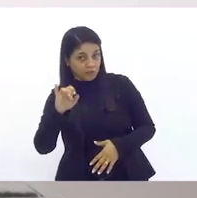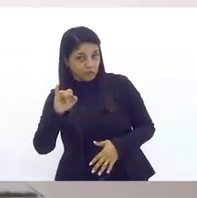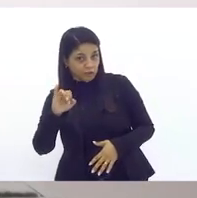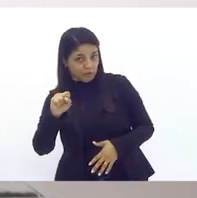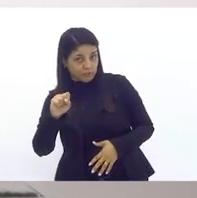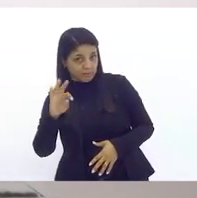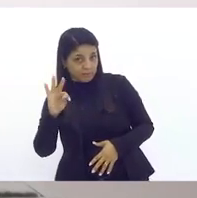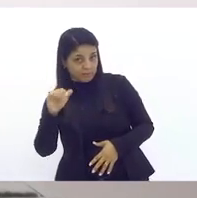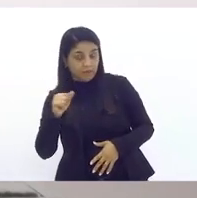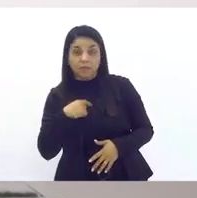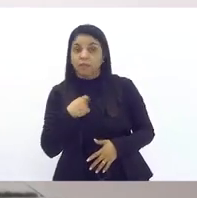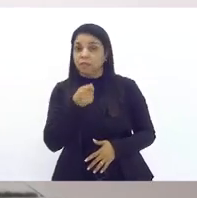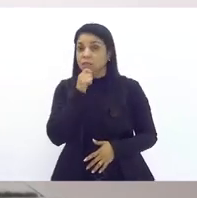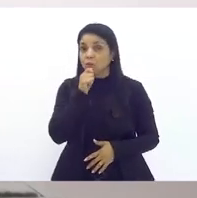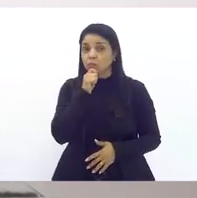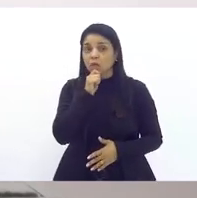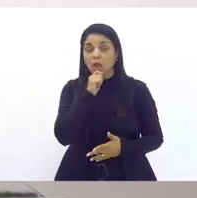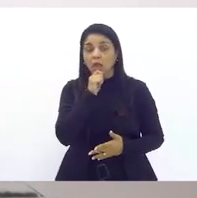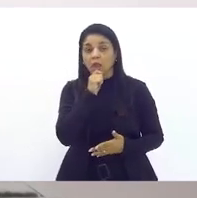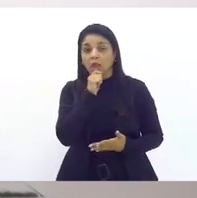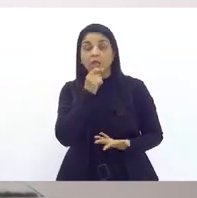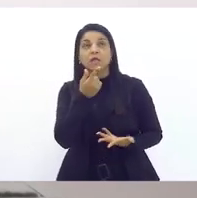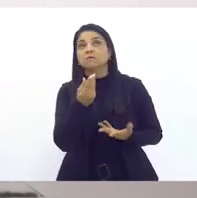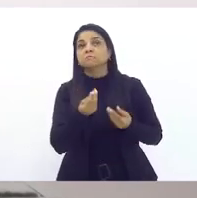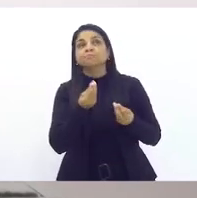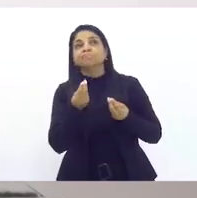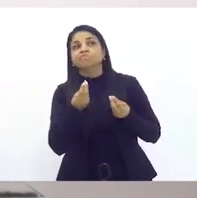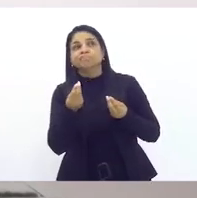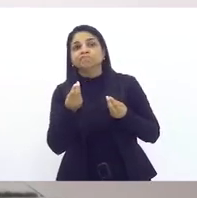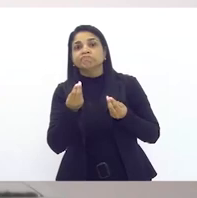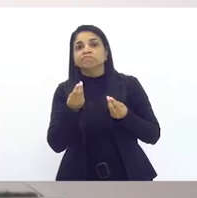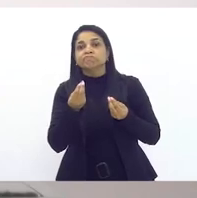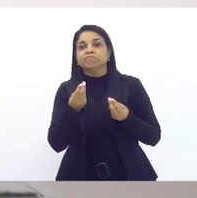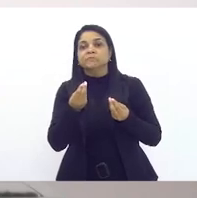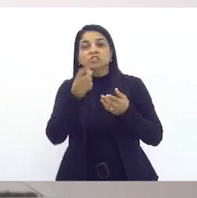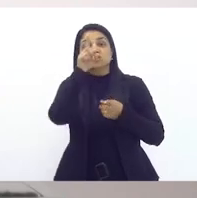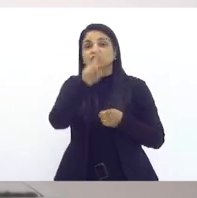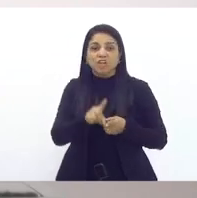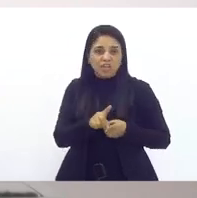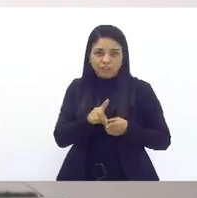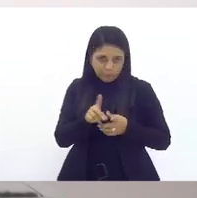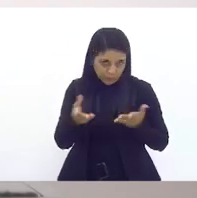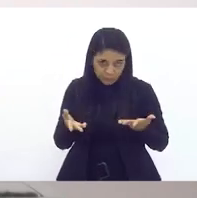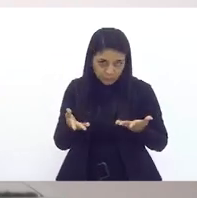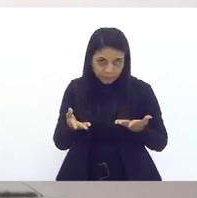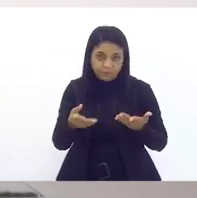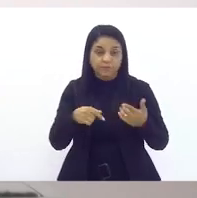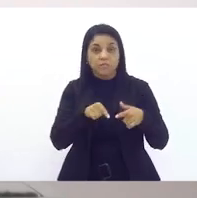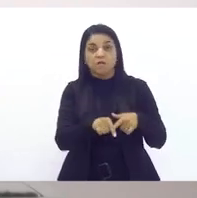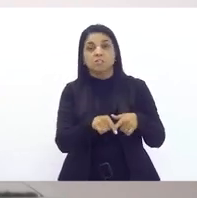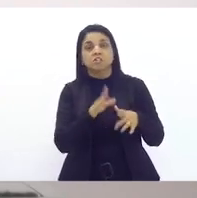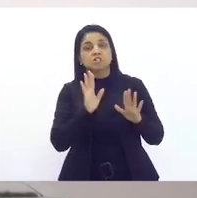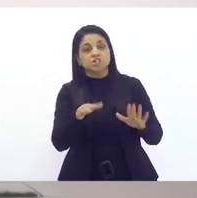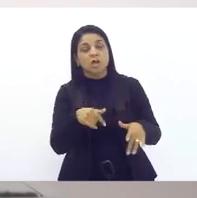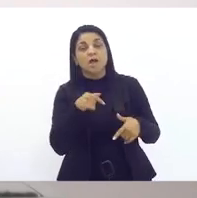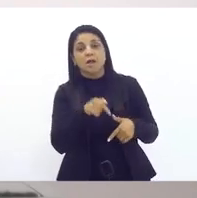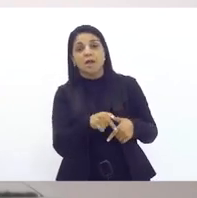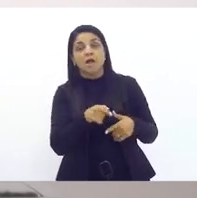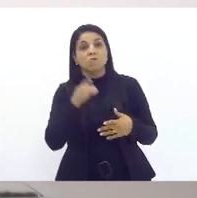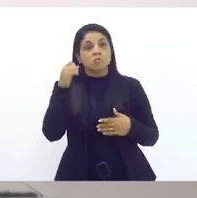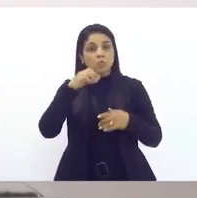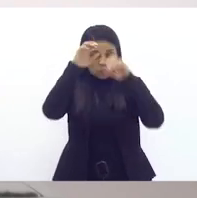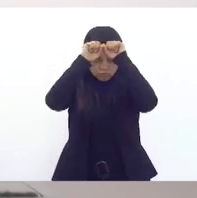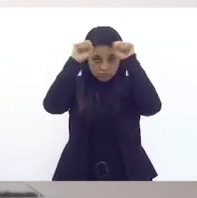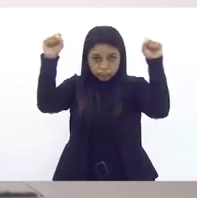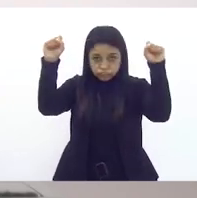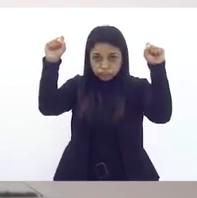consequência, também não tem o seletista, e o Supremo já decidiu,